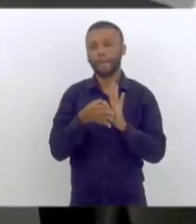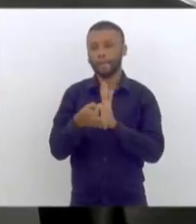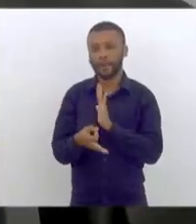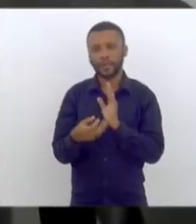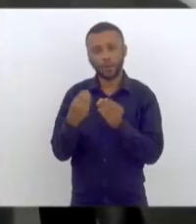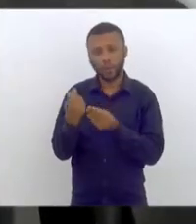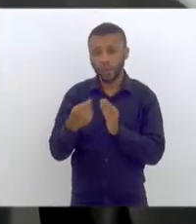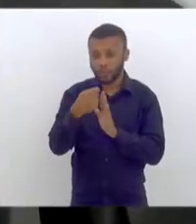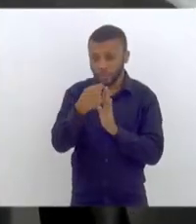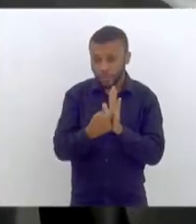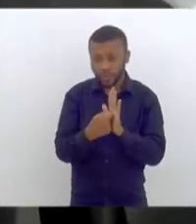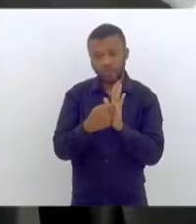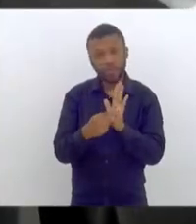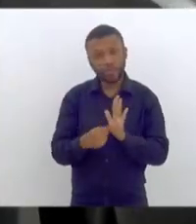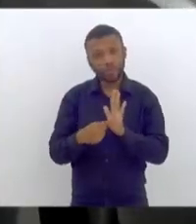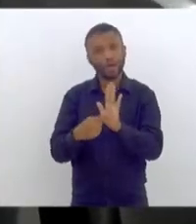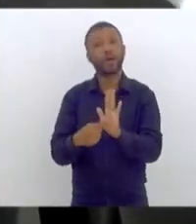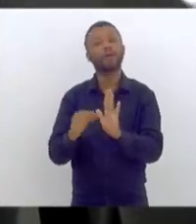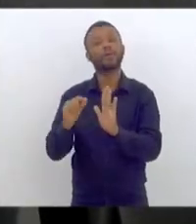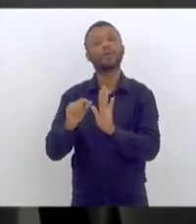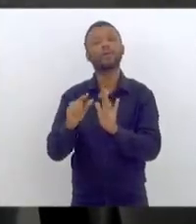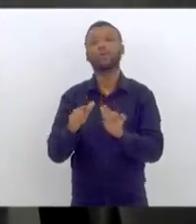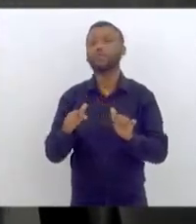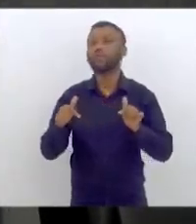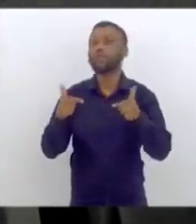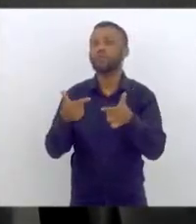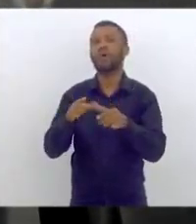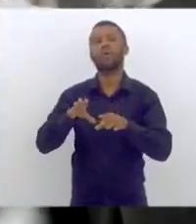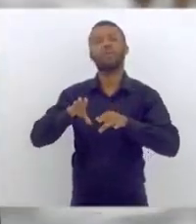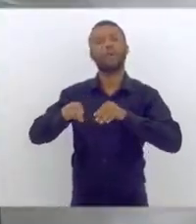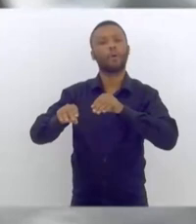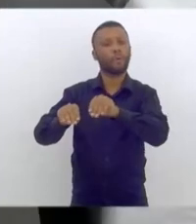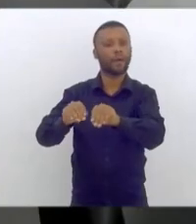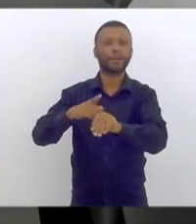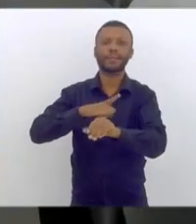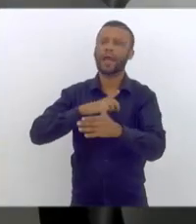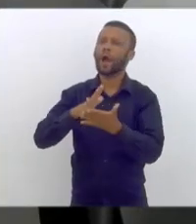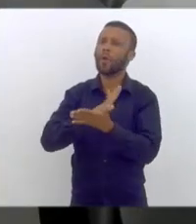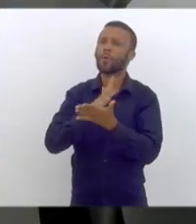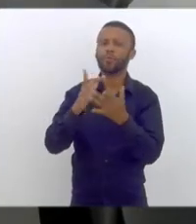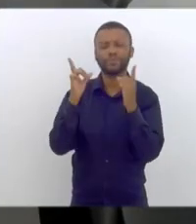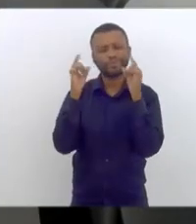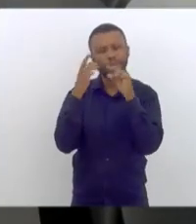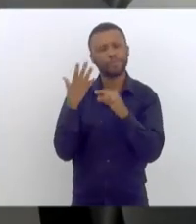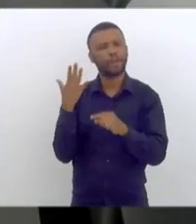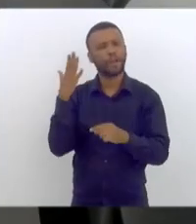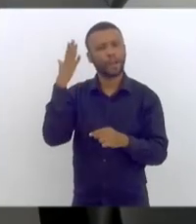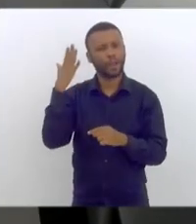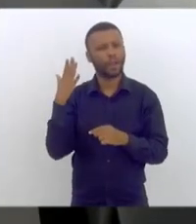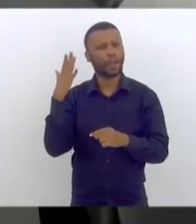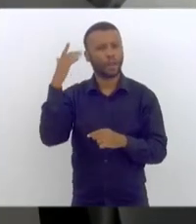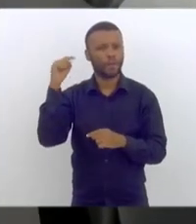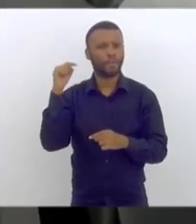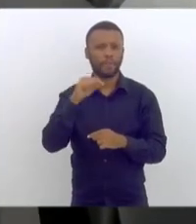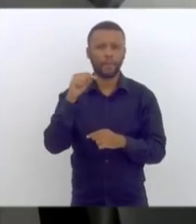constituída operacionalmente ela tem alguma dificuldades para execução